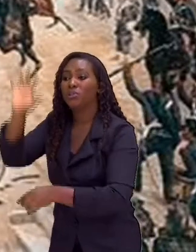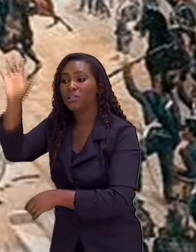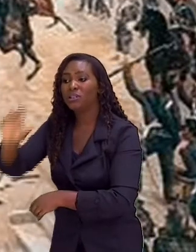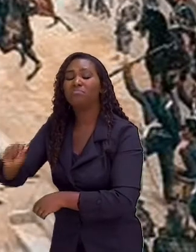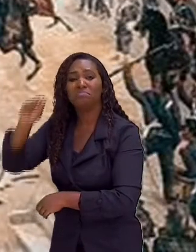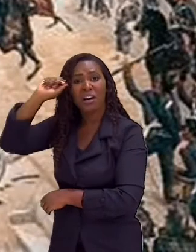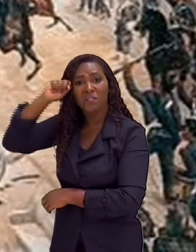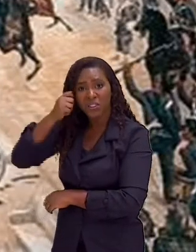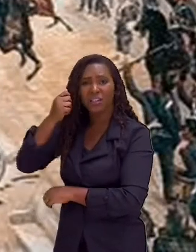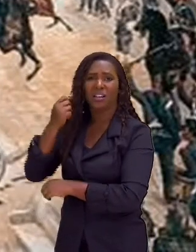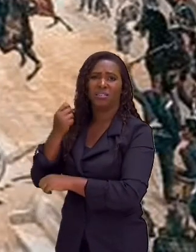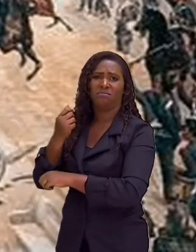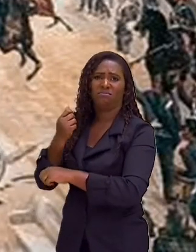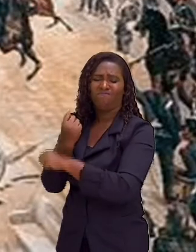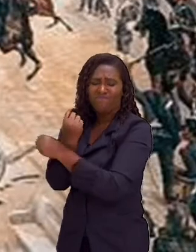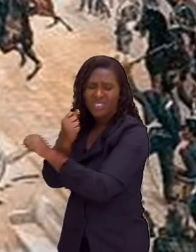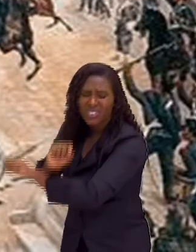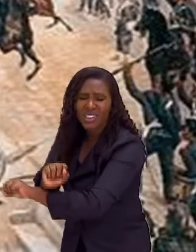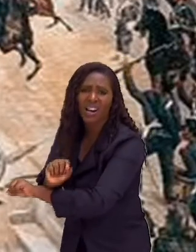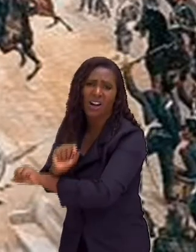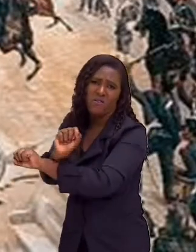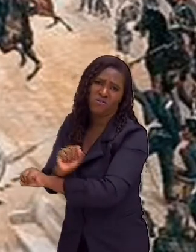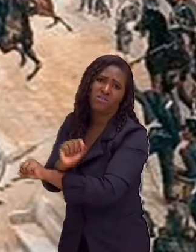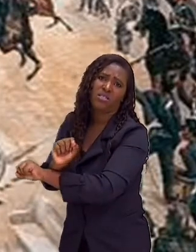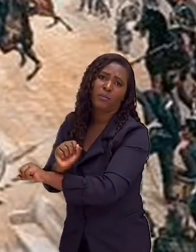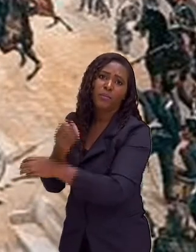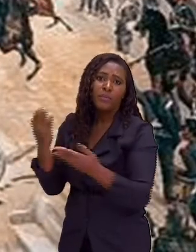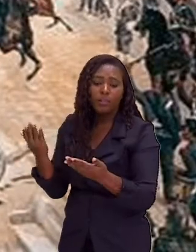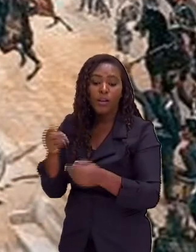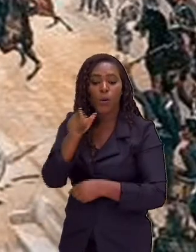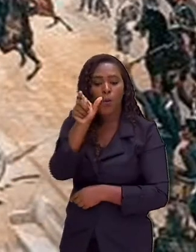os trabalhadores em situação miserável.